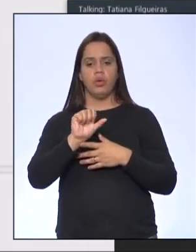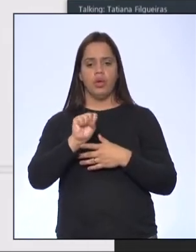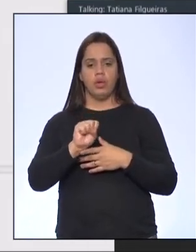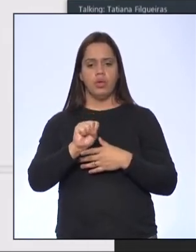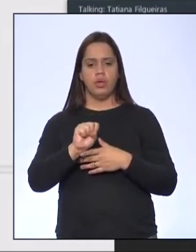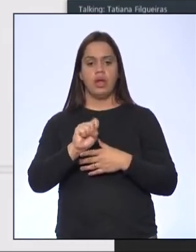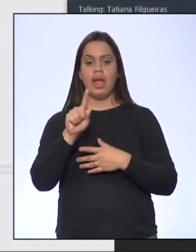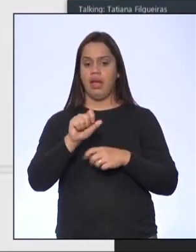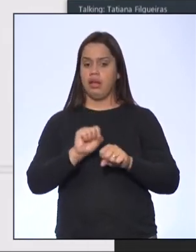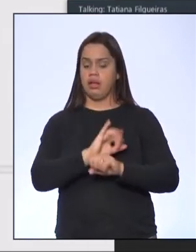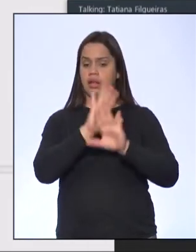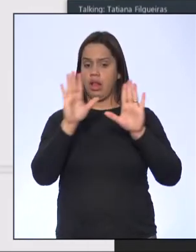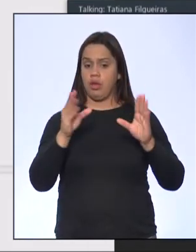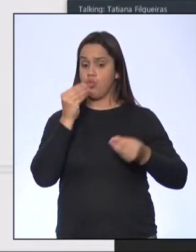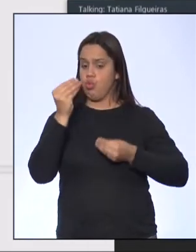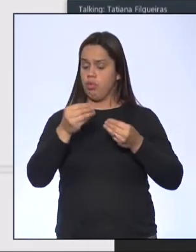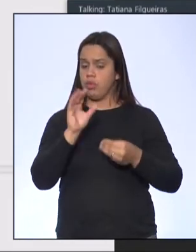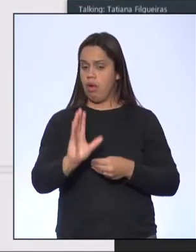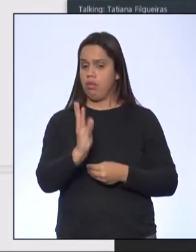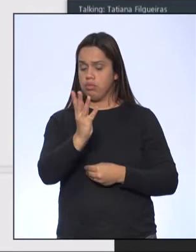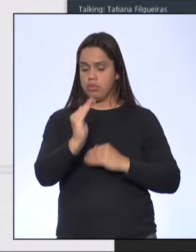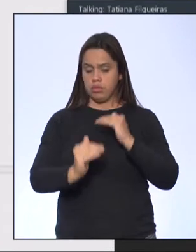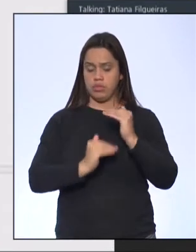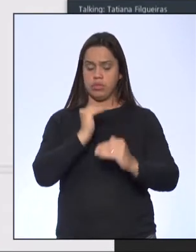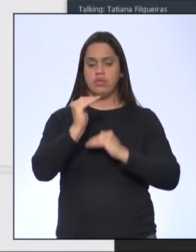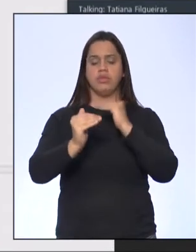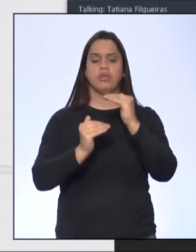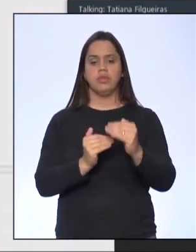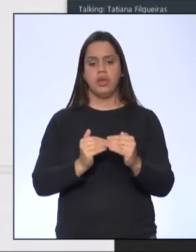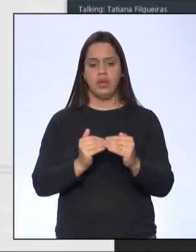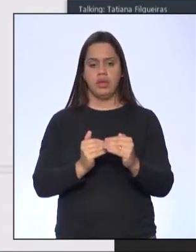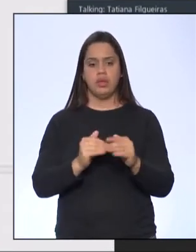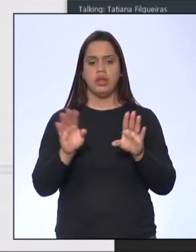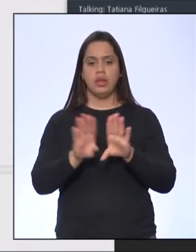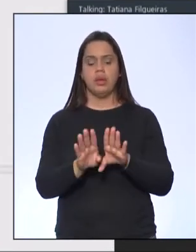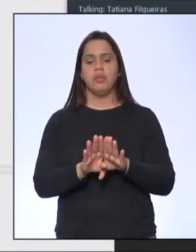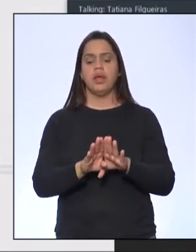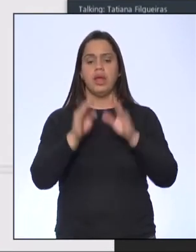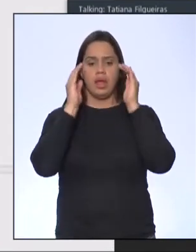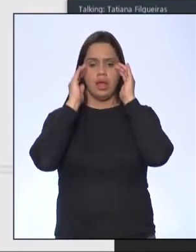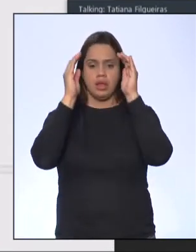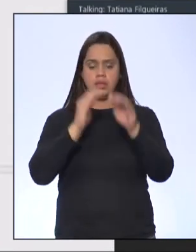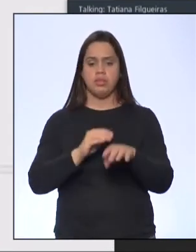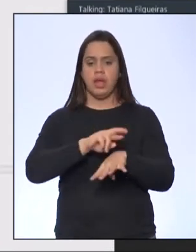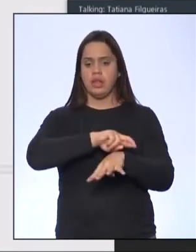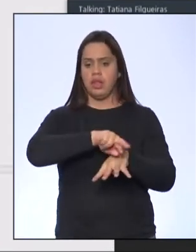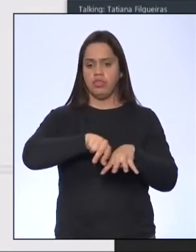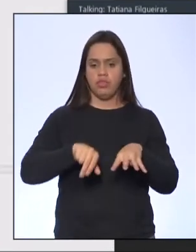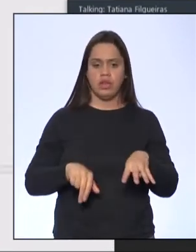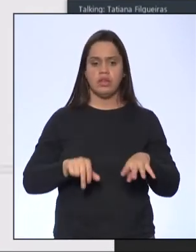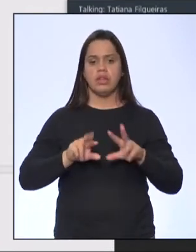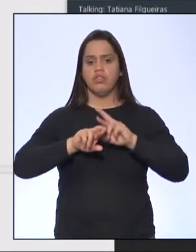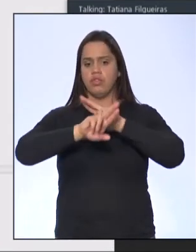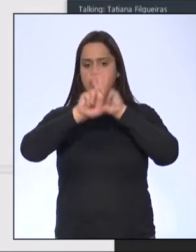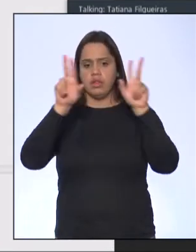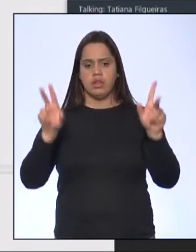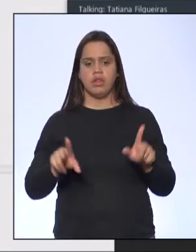de desenvolvimento do aluno e ela respeita as singularidades e a diversidade de cada estudante.